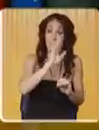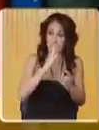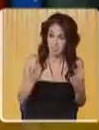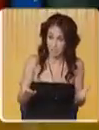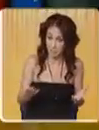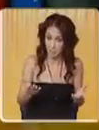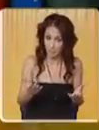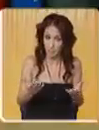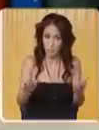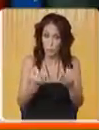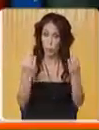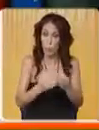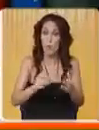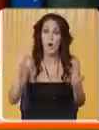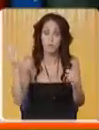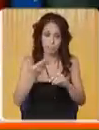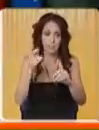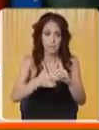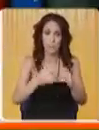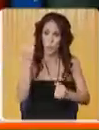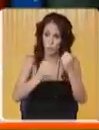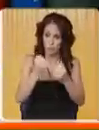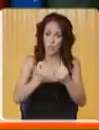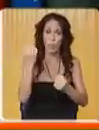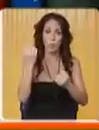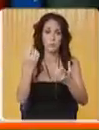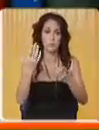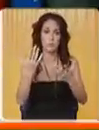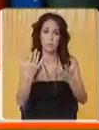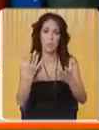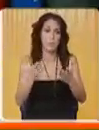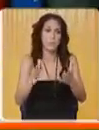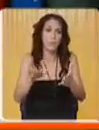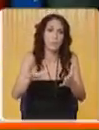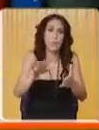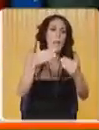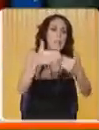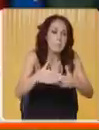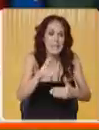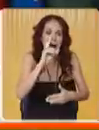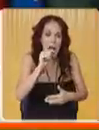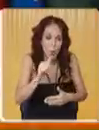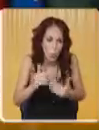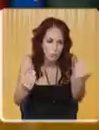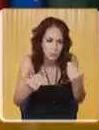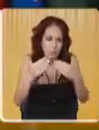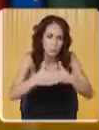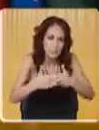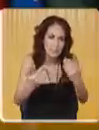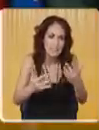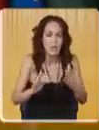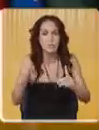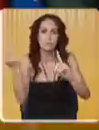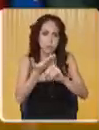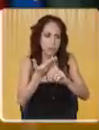Se praticasse uma contornação em matéria de condução de veículo dentro de um determinado limite de álcool, era-me aplicada a